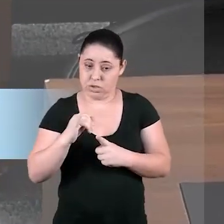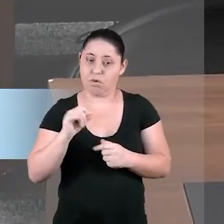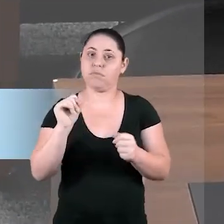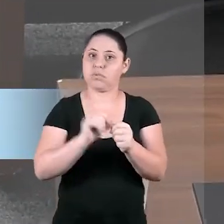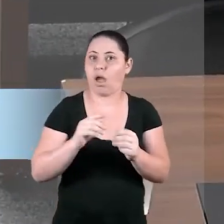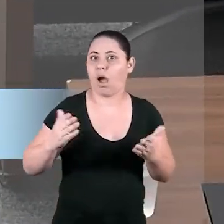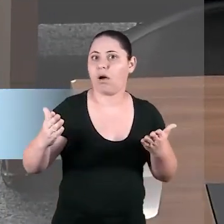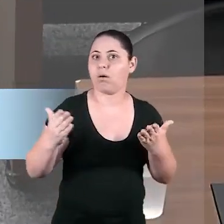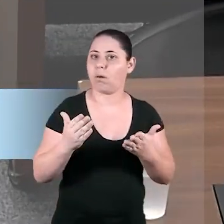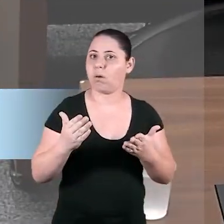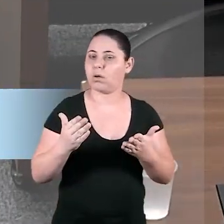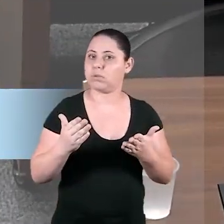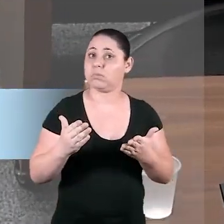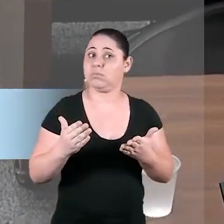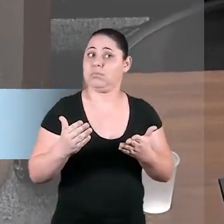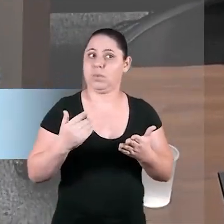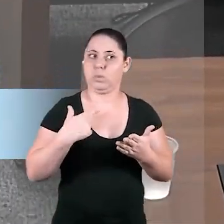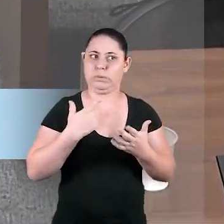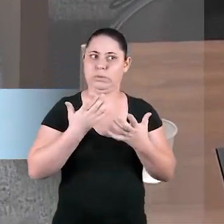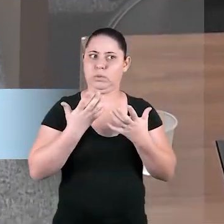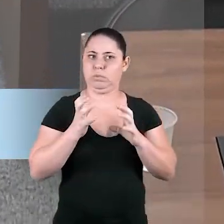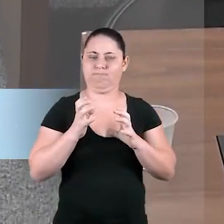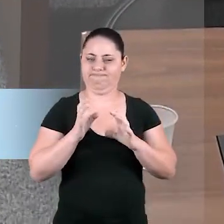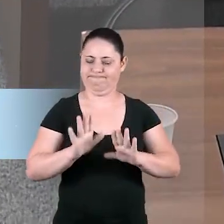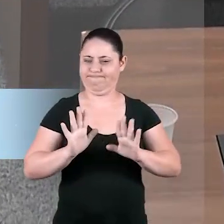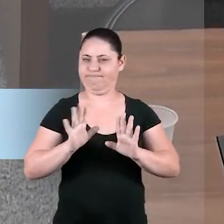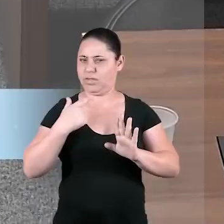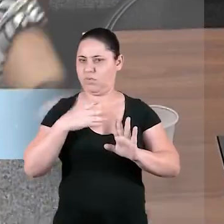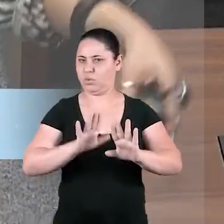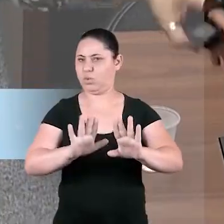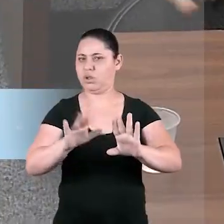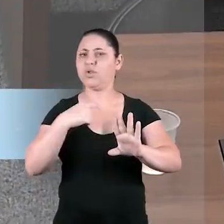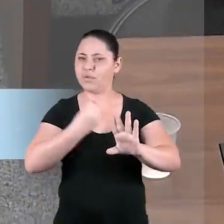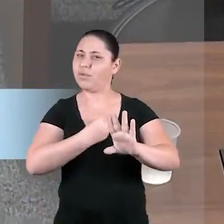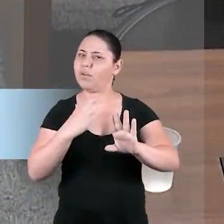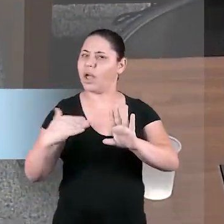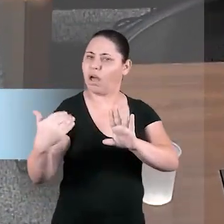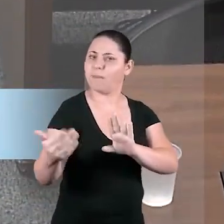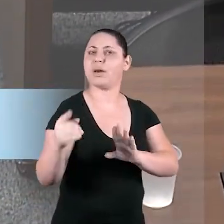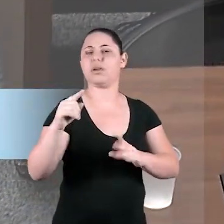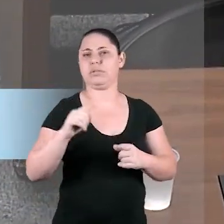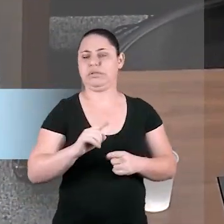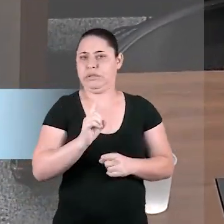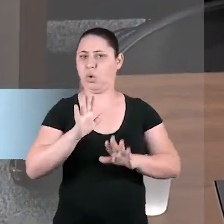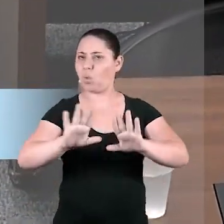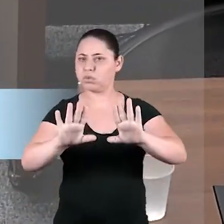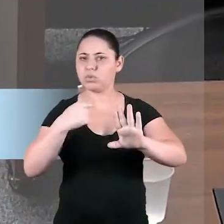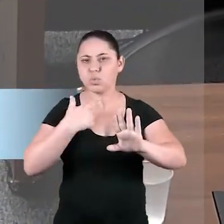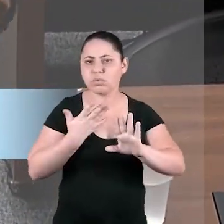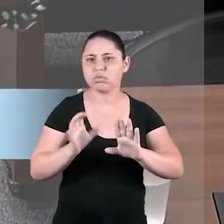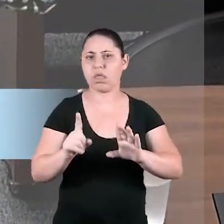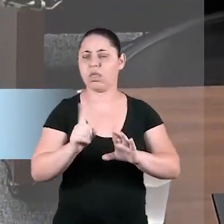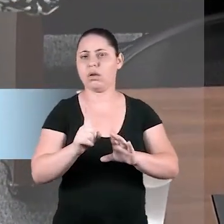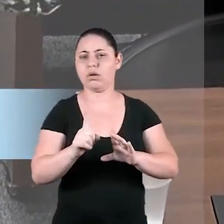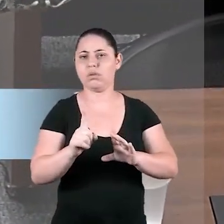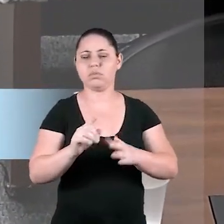agora, né? Não, eu não quero dar conta disso. Então, eu vou deixando, eu vou viver mais ainda, né? E não